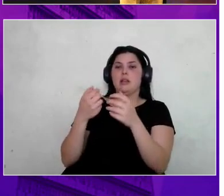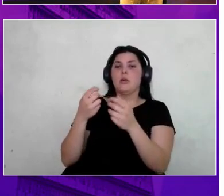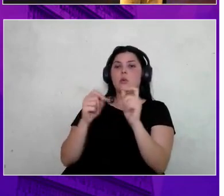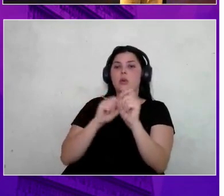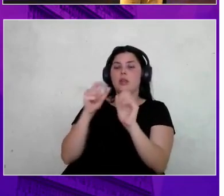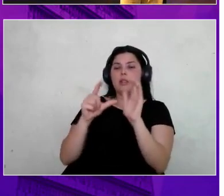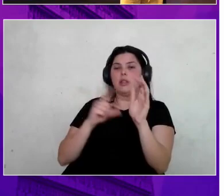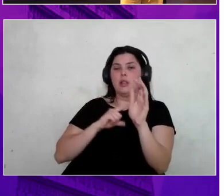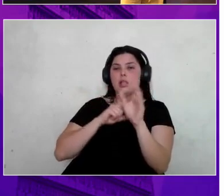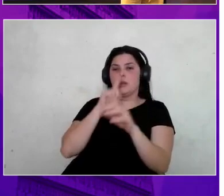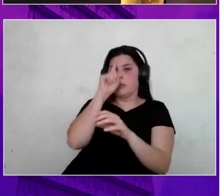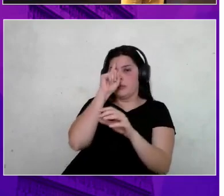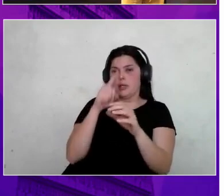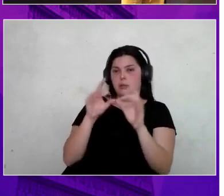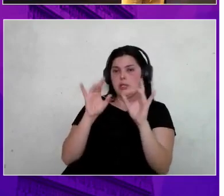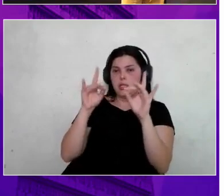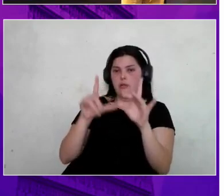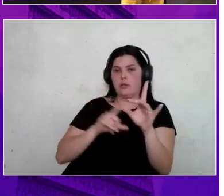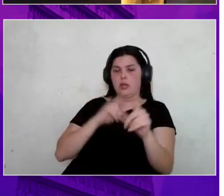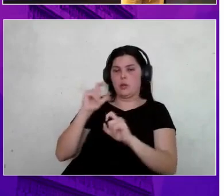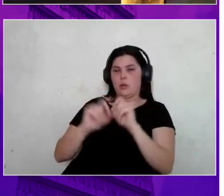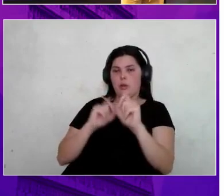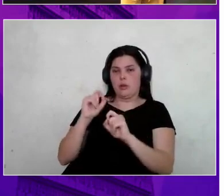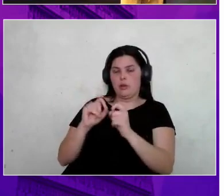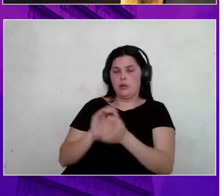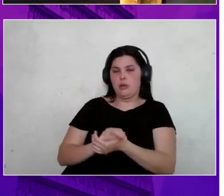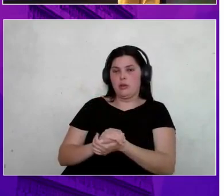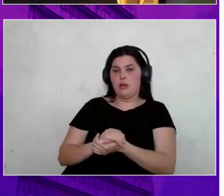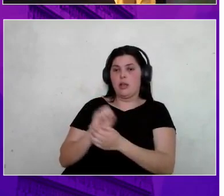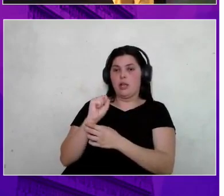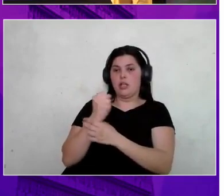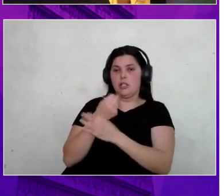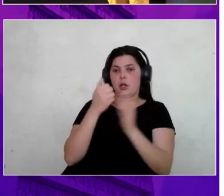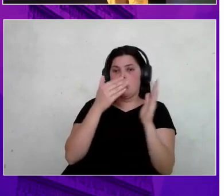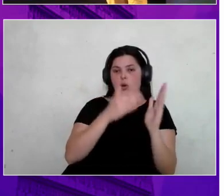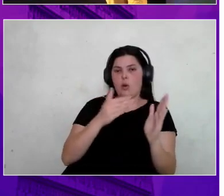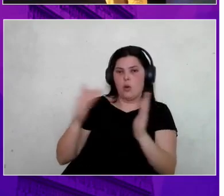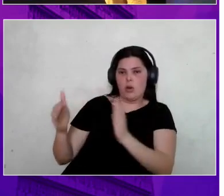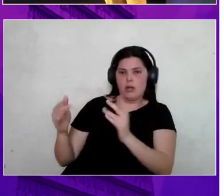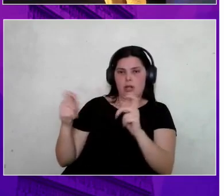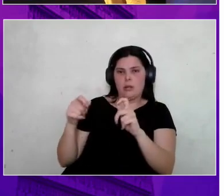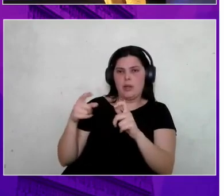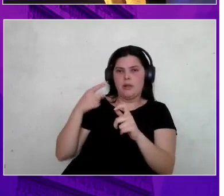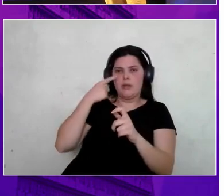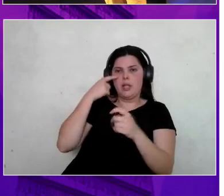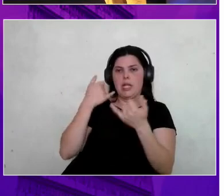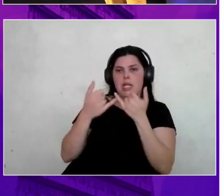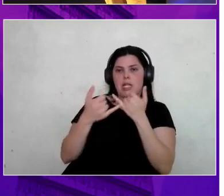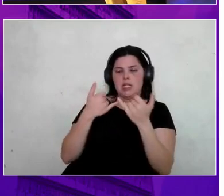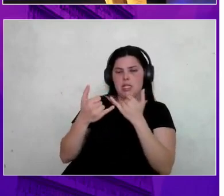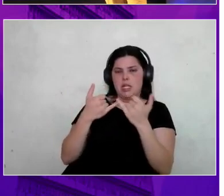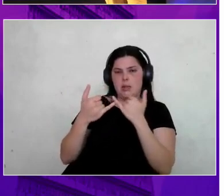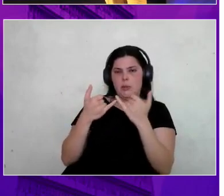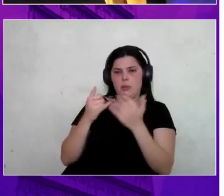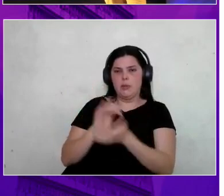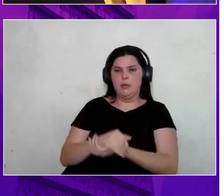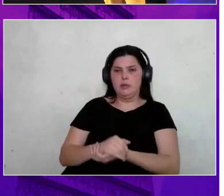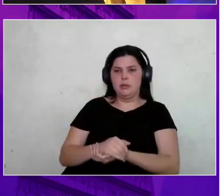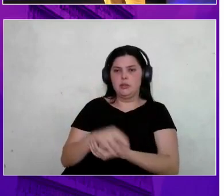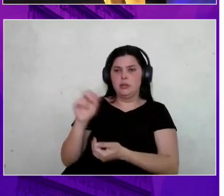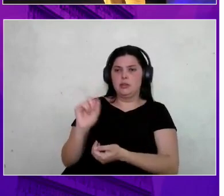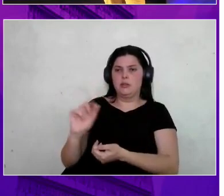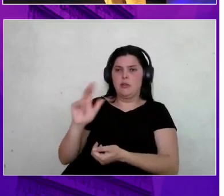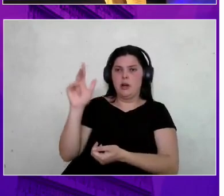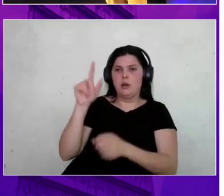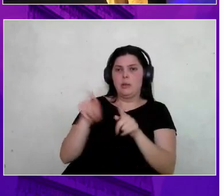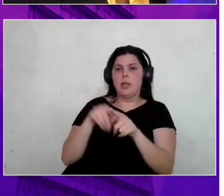tem a garantia de ordem, né? Então a gente pode ver a exemplificação ali pelos valores, pelas cores, né,